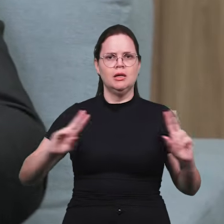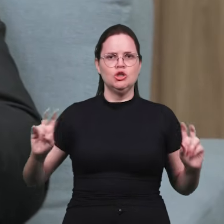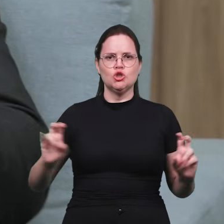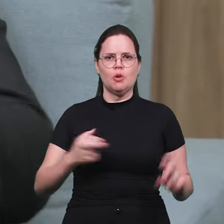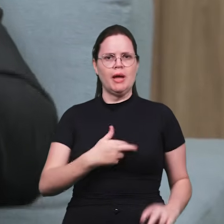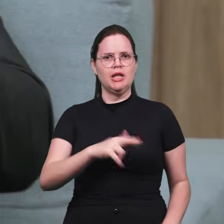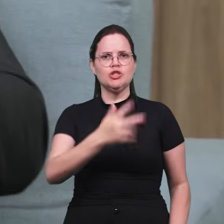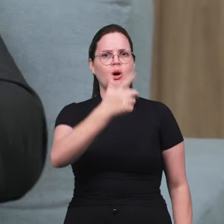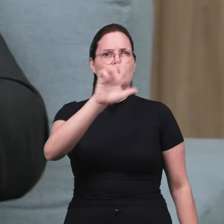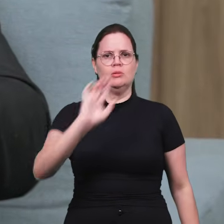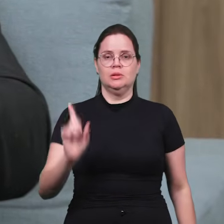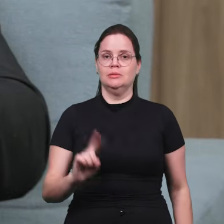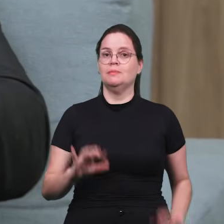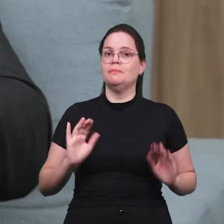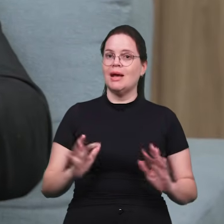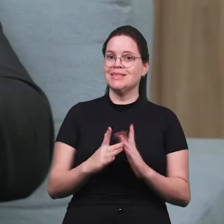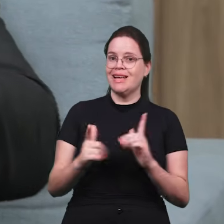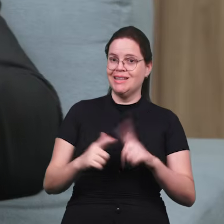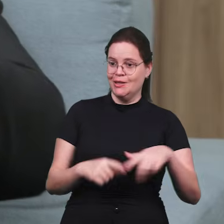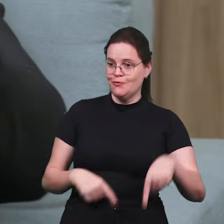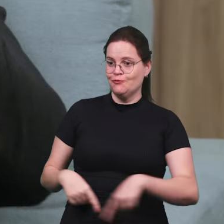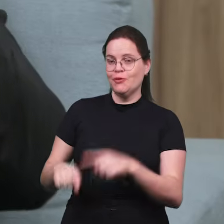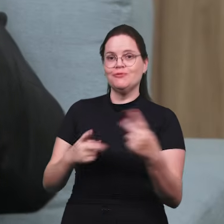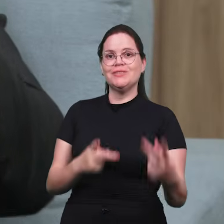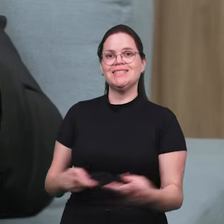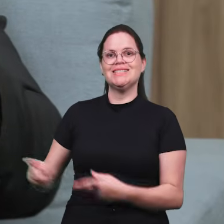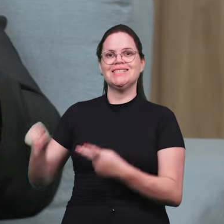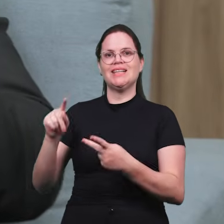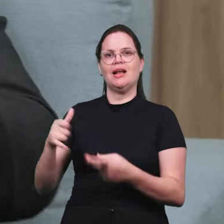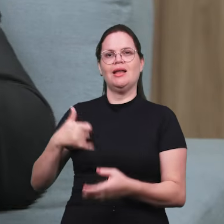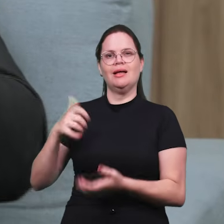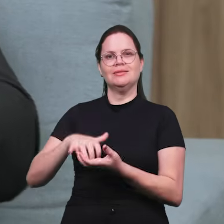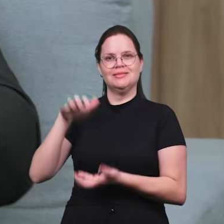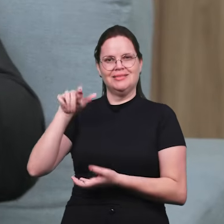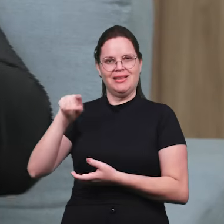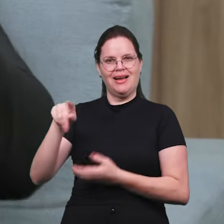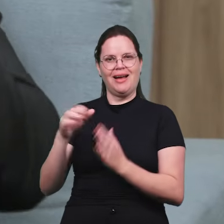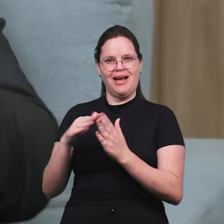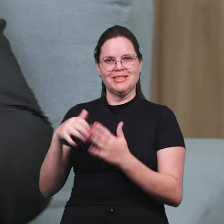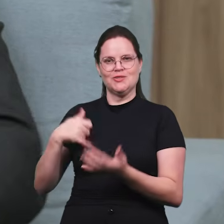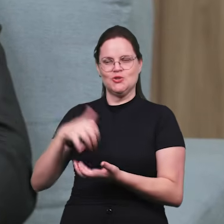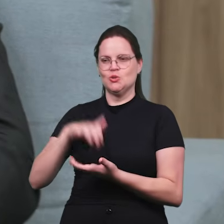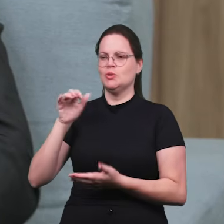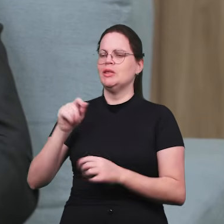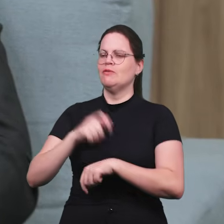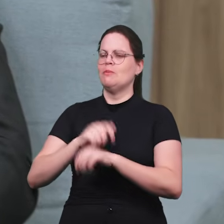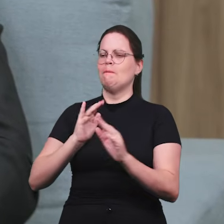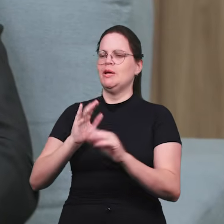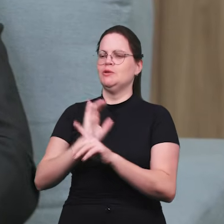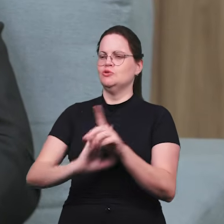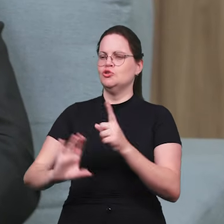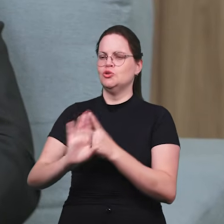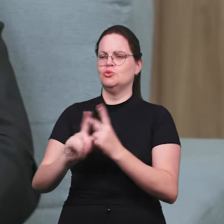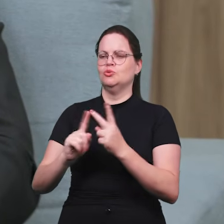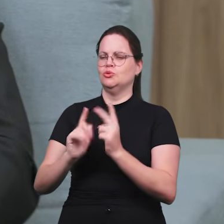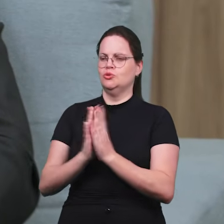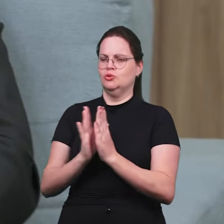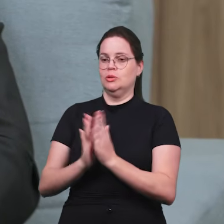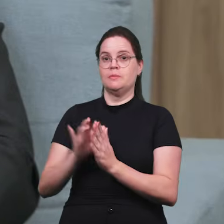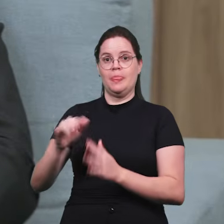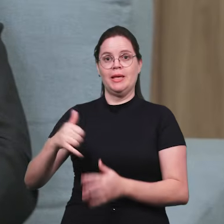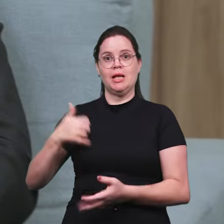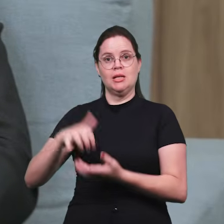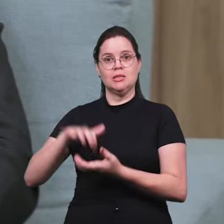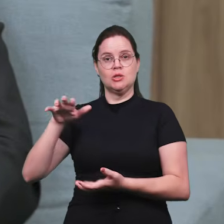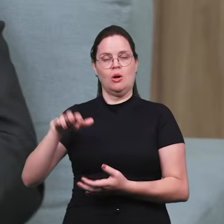a igreja foi lá e deu assistência naquele lugar, né? Foi feito ali trabalho de visitas, cultos, né? Momentos ali de orações, e aquele